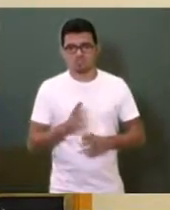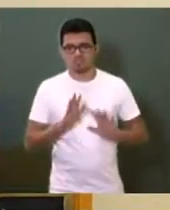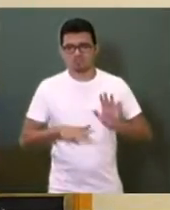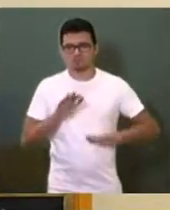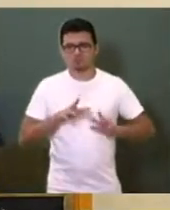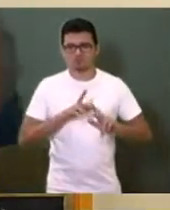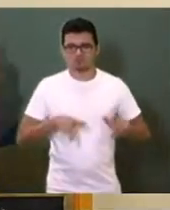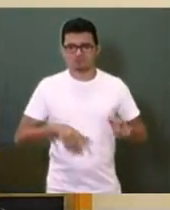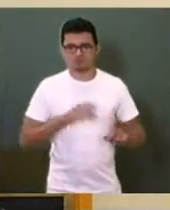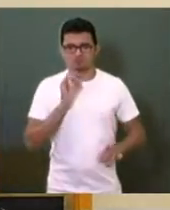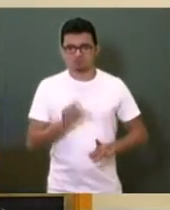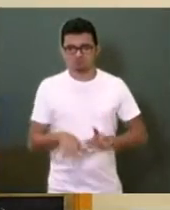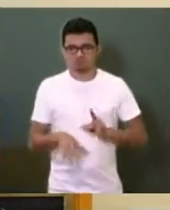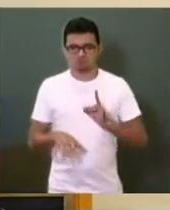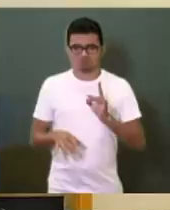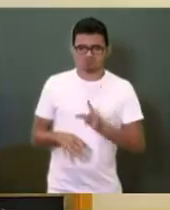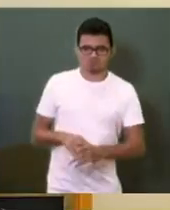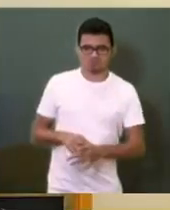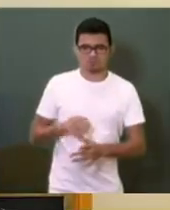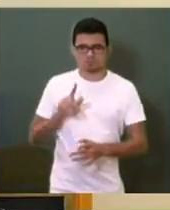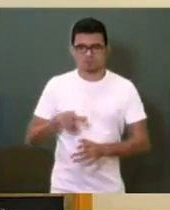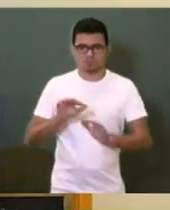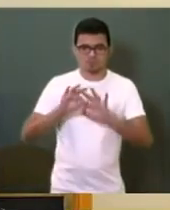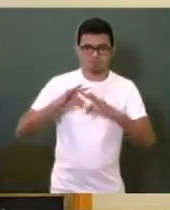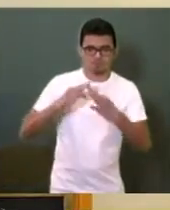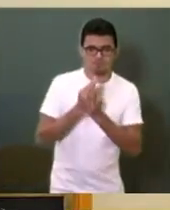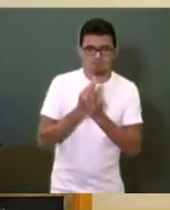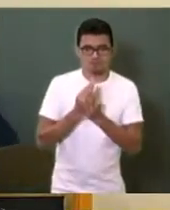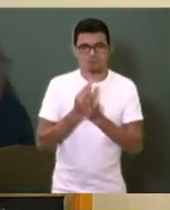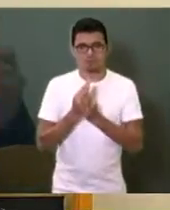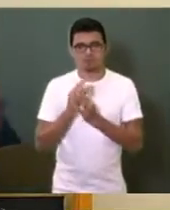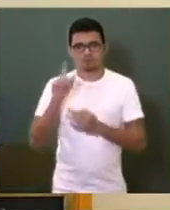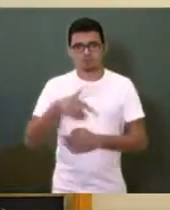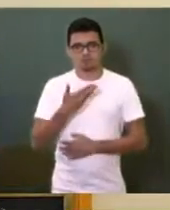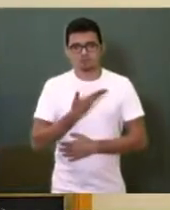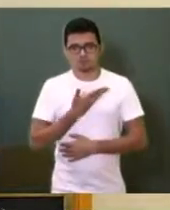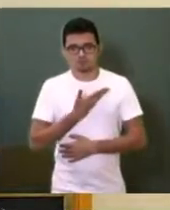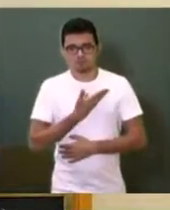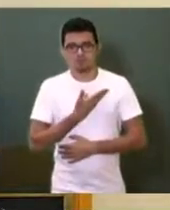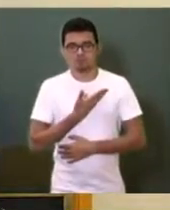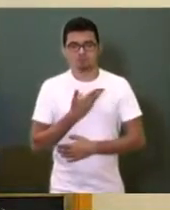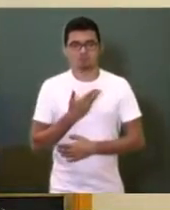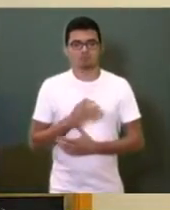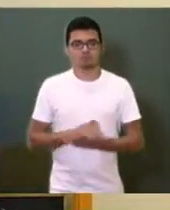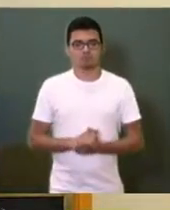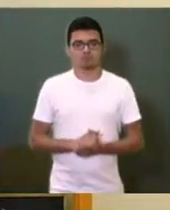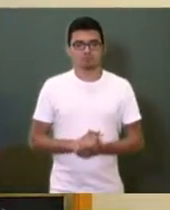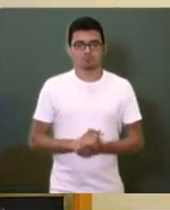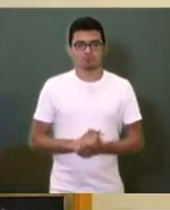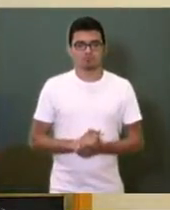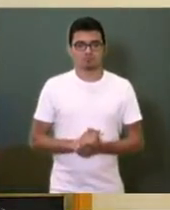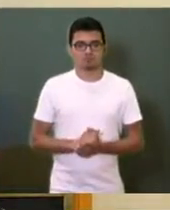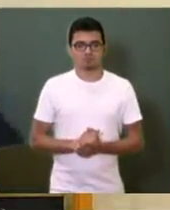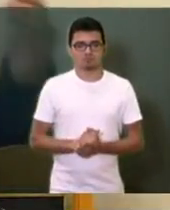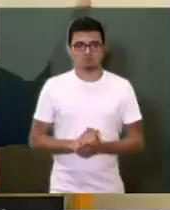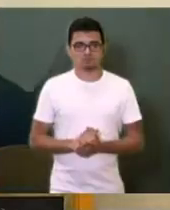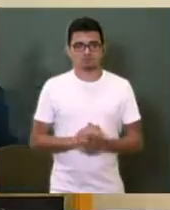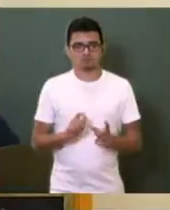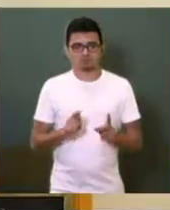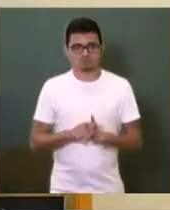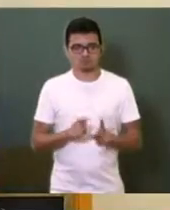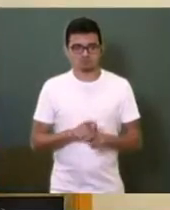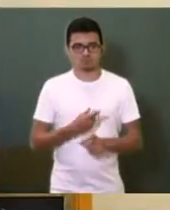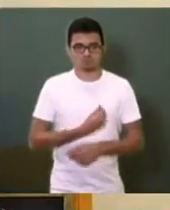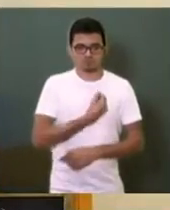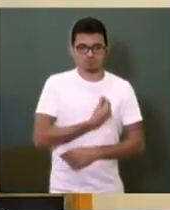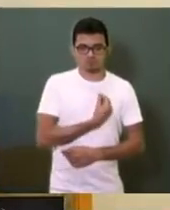da família dos amigos e da sua vida